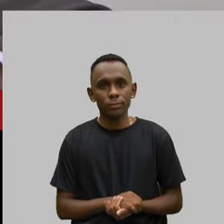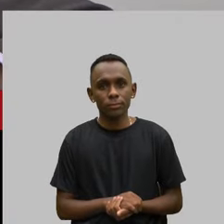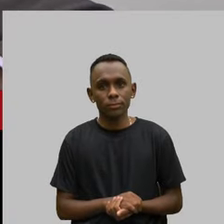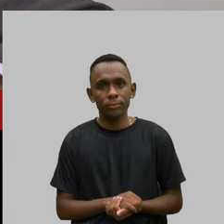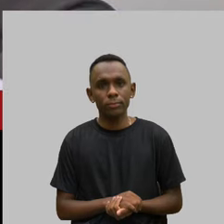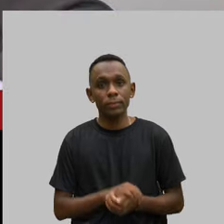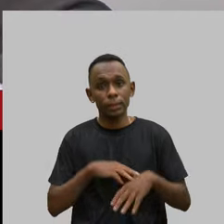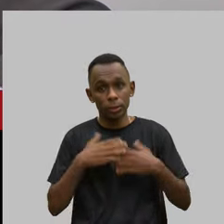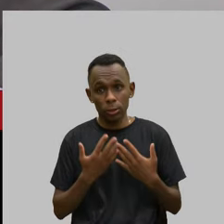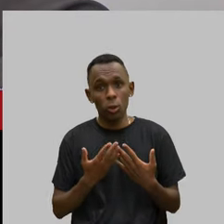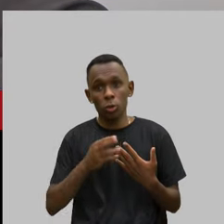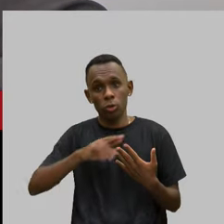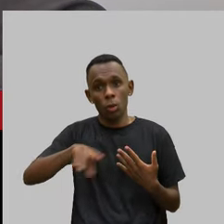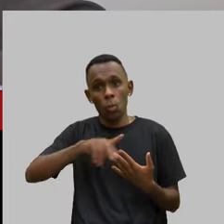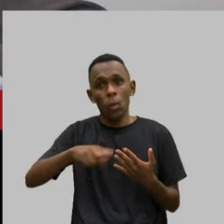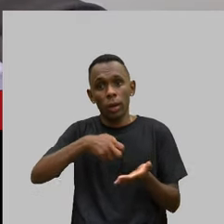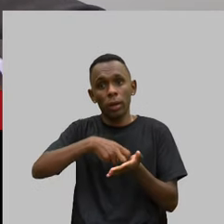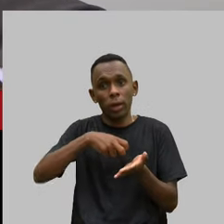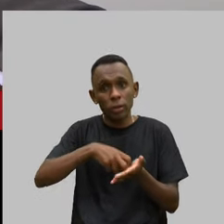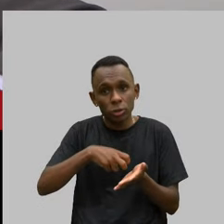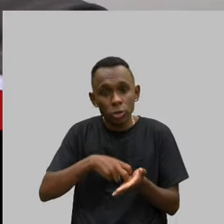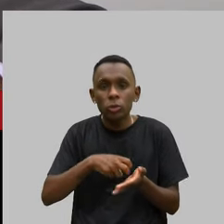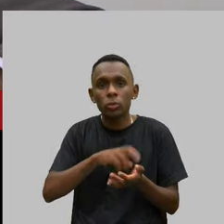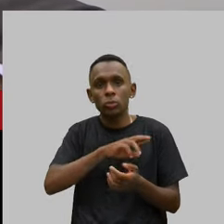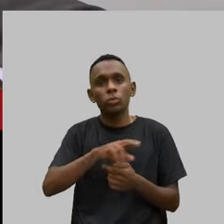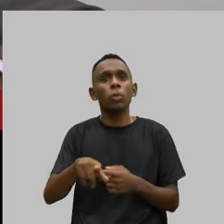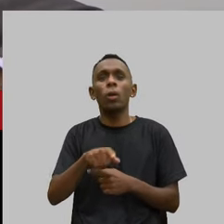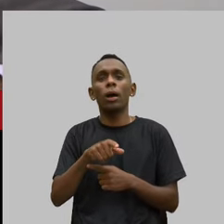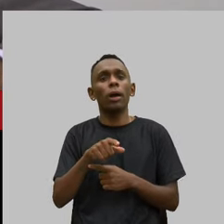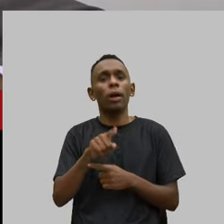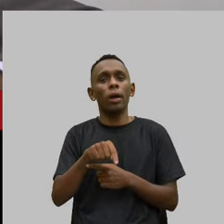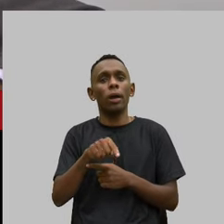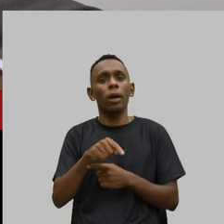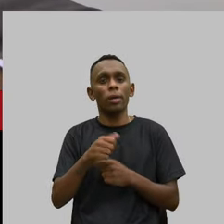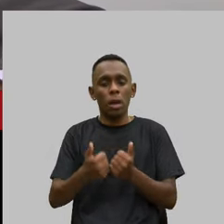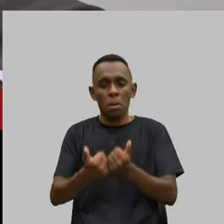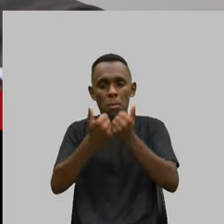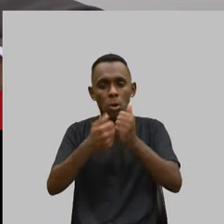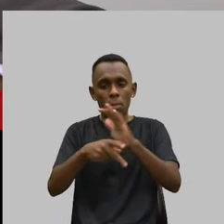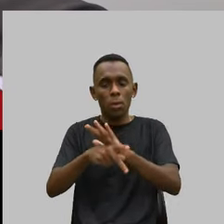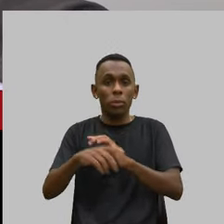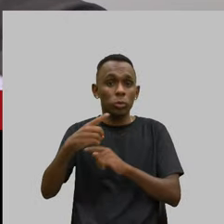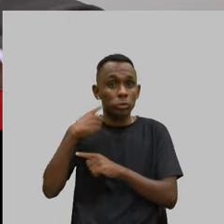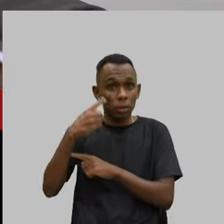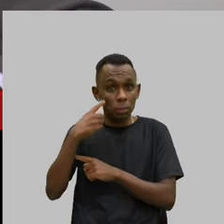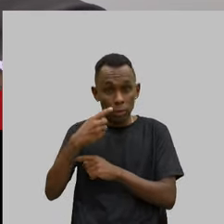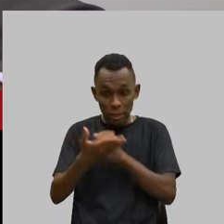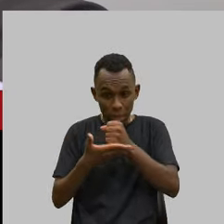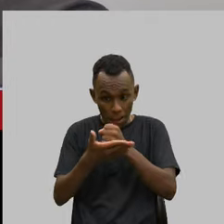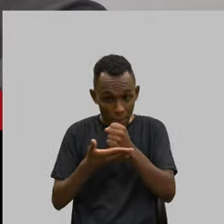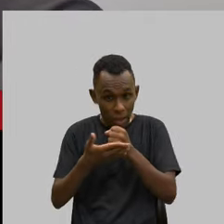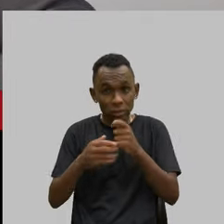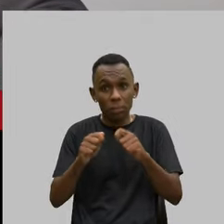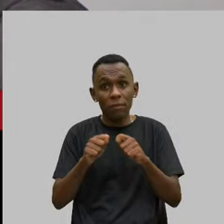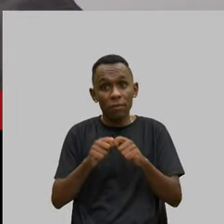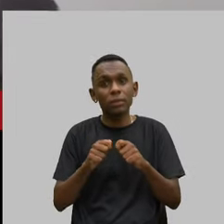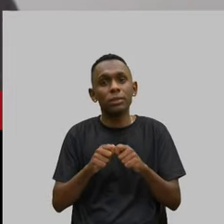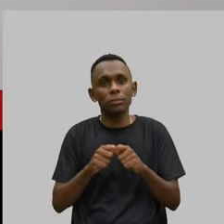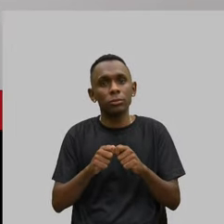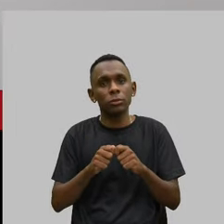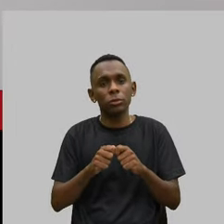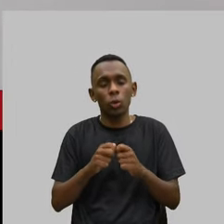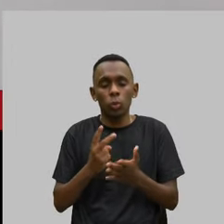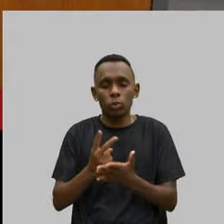n que não castigue mais que não venha contar com apoio de Deputados da base para fazer isso mais essa covardia Obrigado